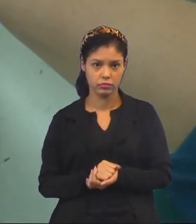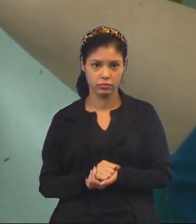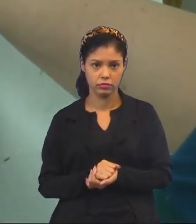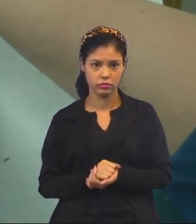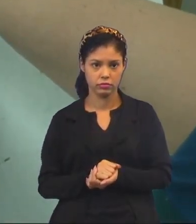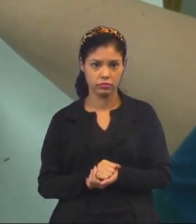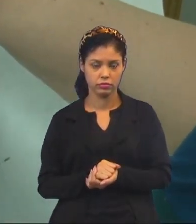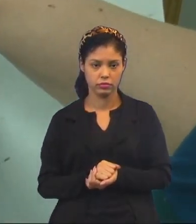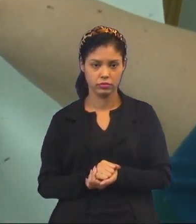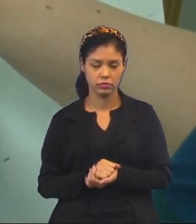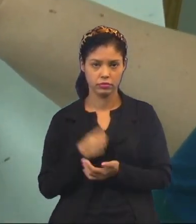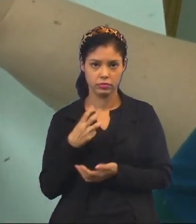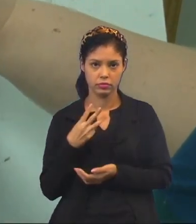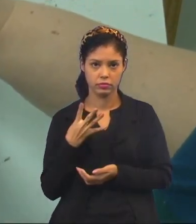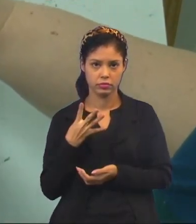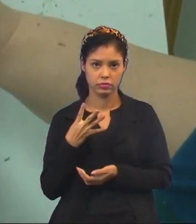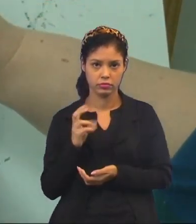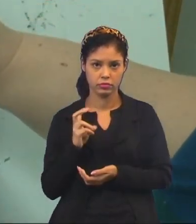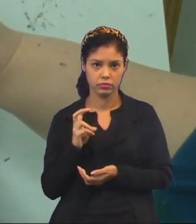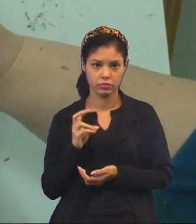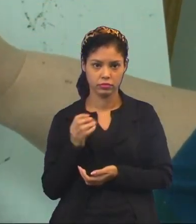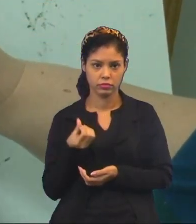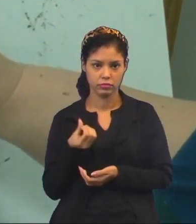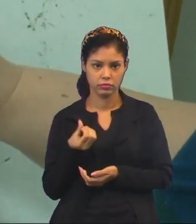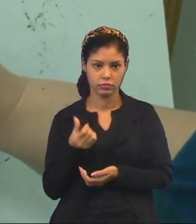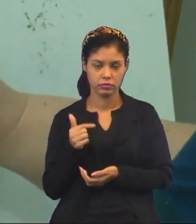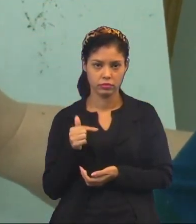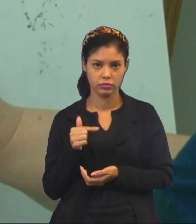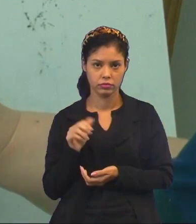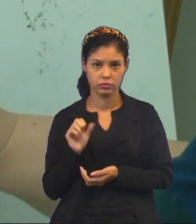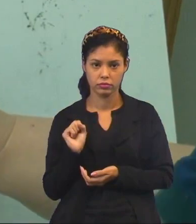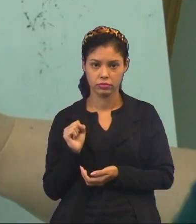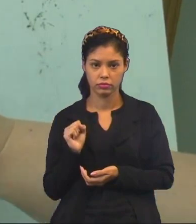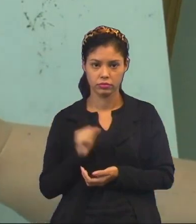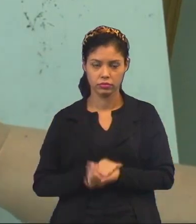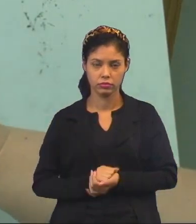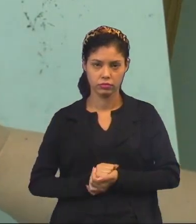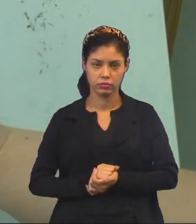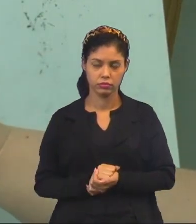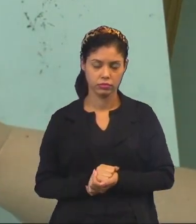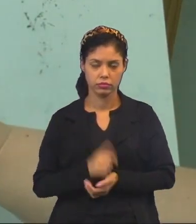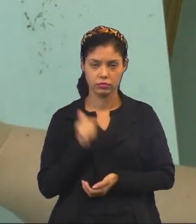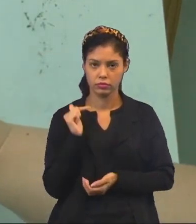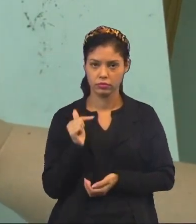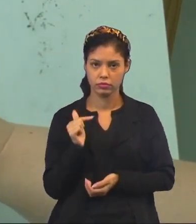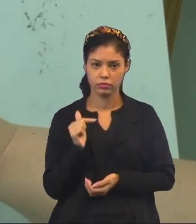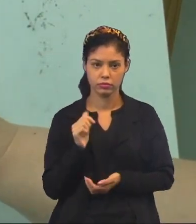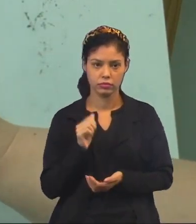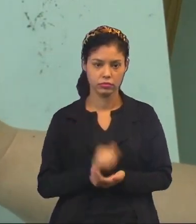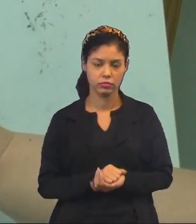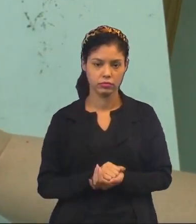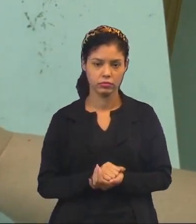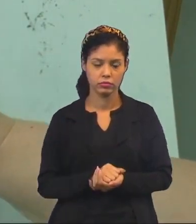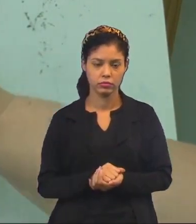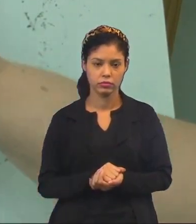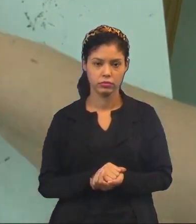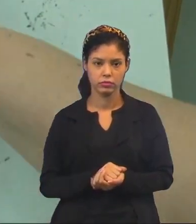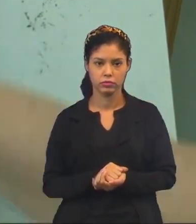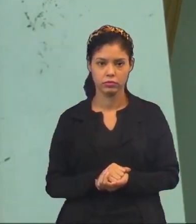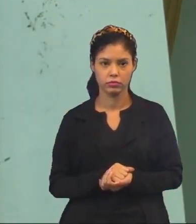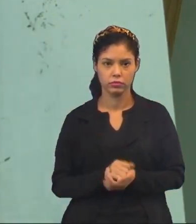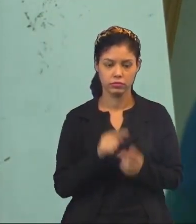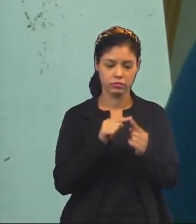ter 1, 2, 3, 4, 5, 6, 7. Nós vamos ter 7 quadradinhos, né,